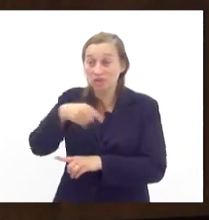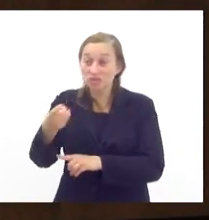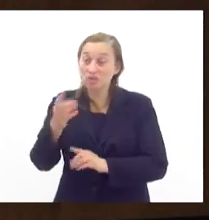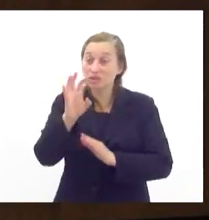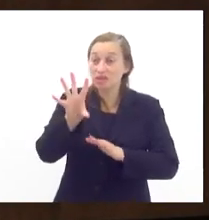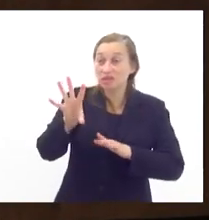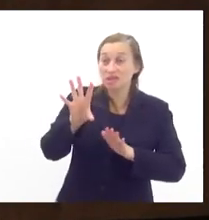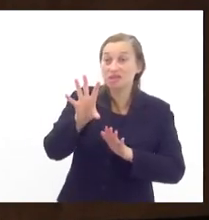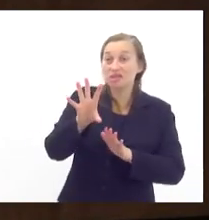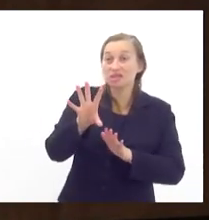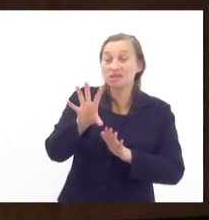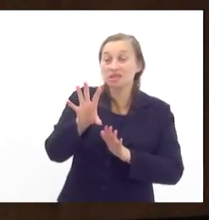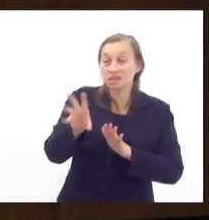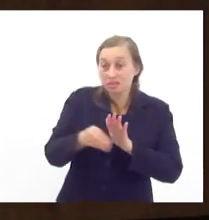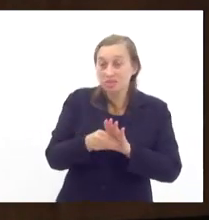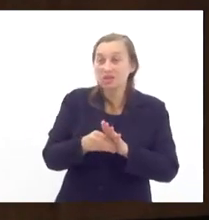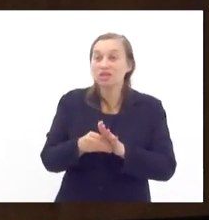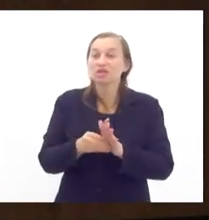demais